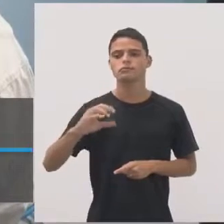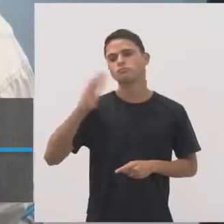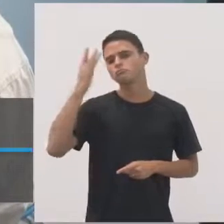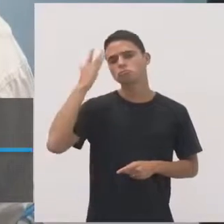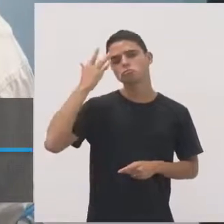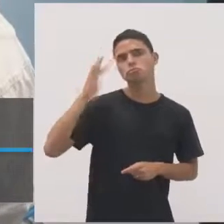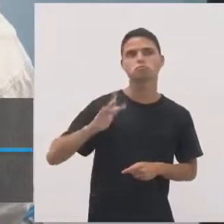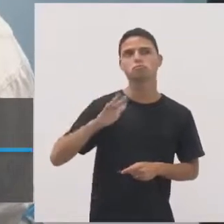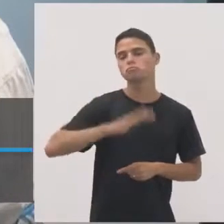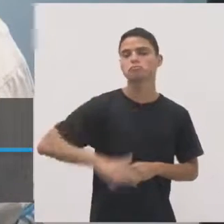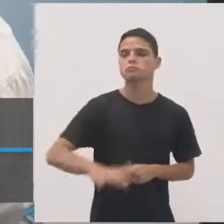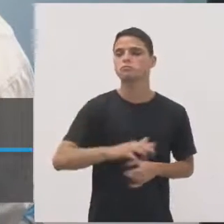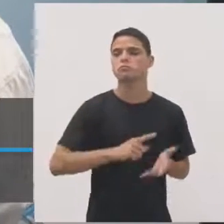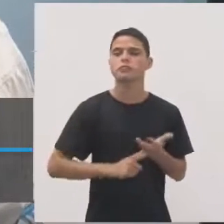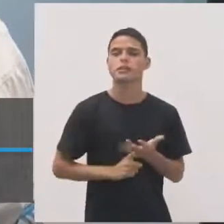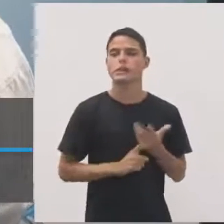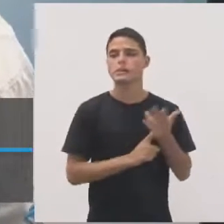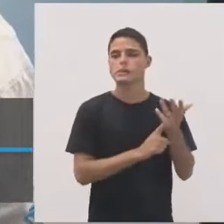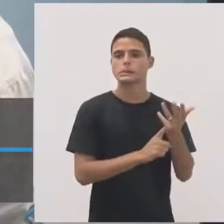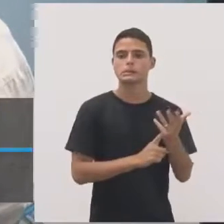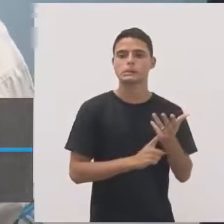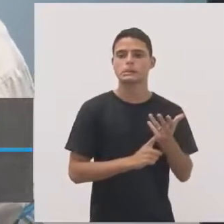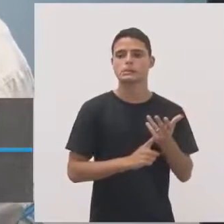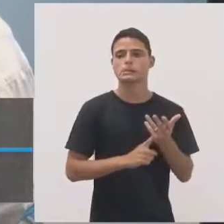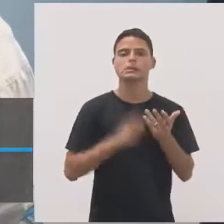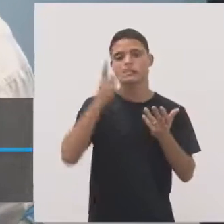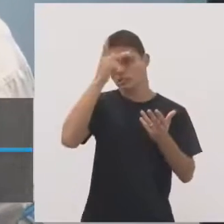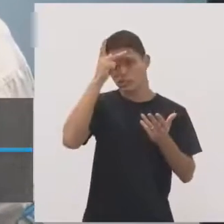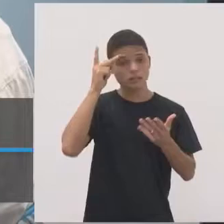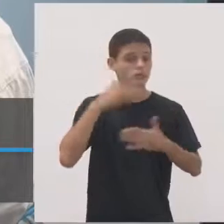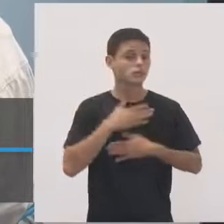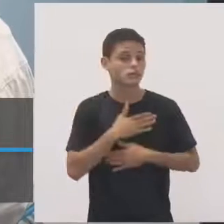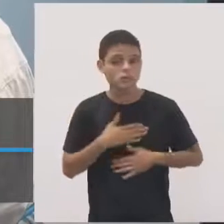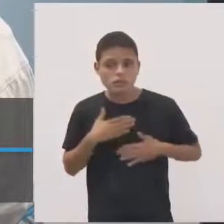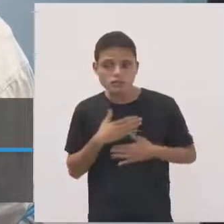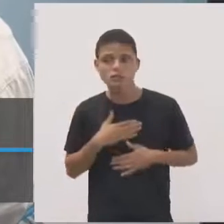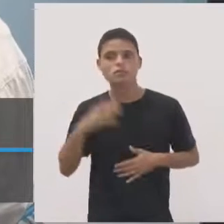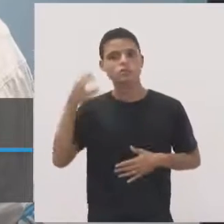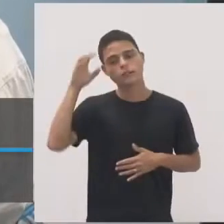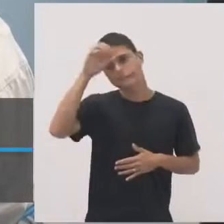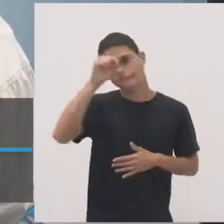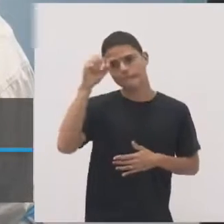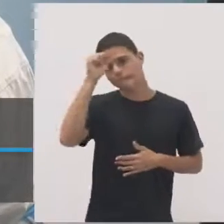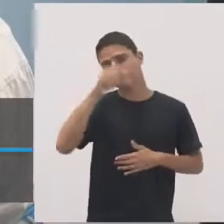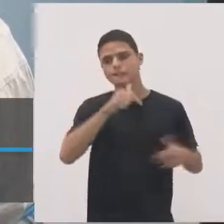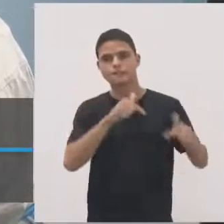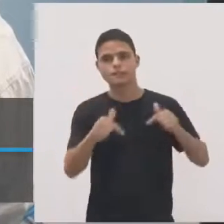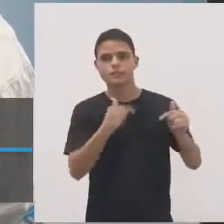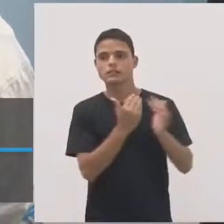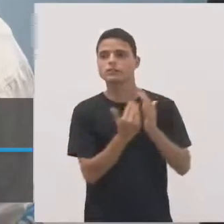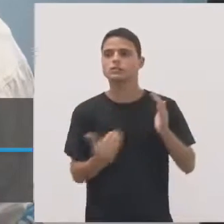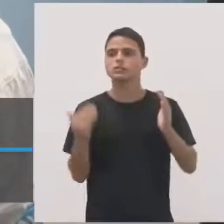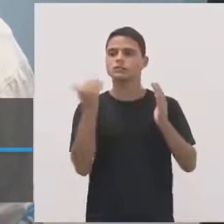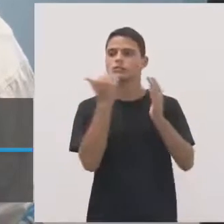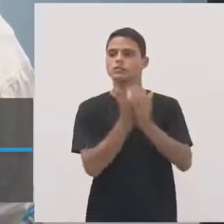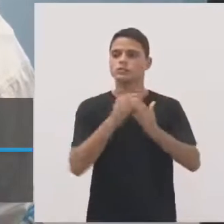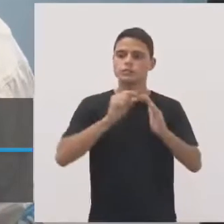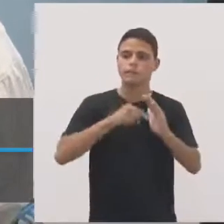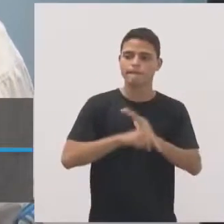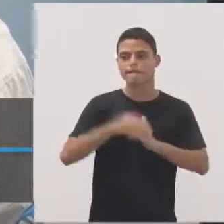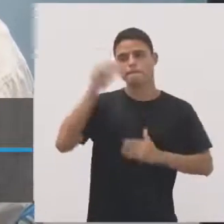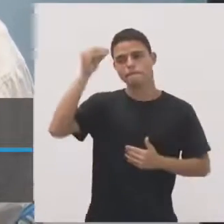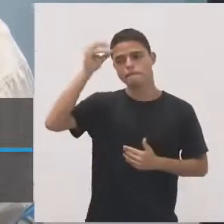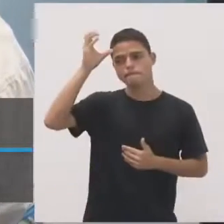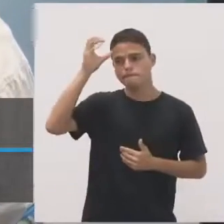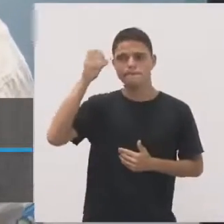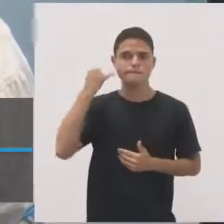tudo sobre tecnologia, e o pessoal gosta de aprender, e aí tá trabalhando mais e sabendo mais, e conhecimento nunca é de menos, né?